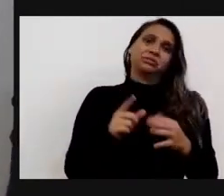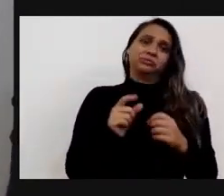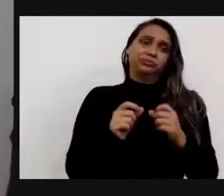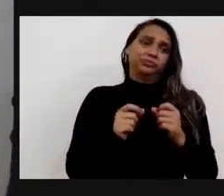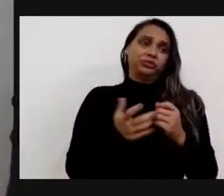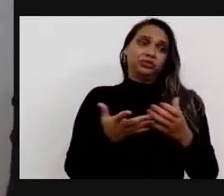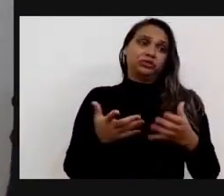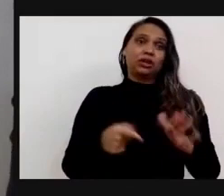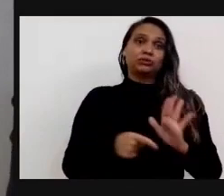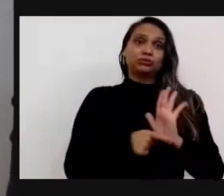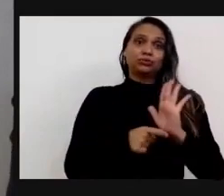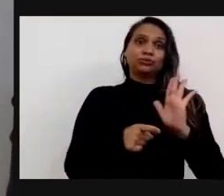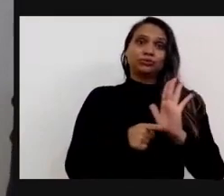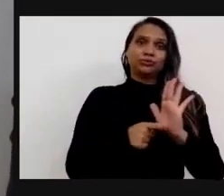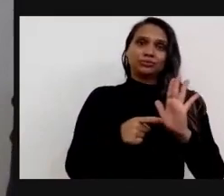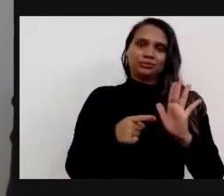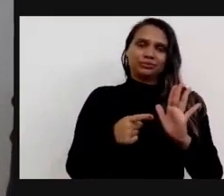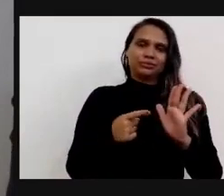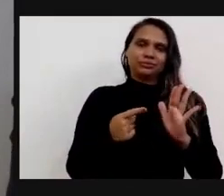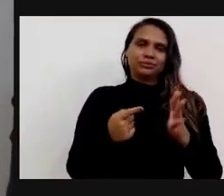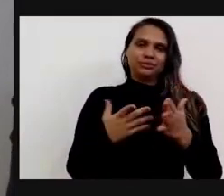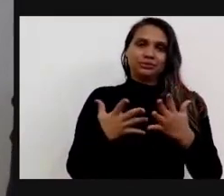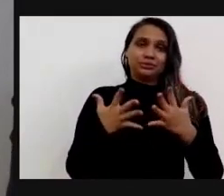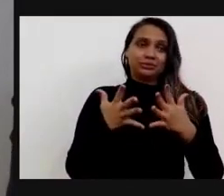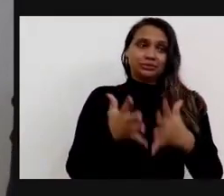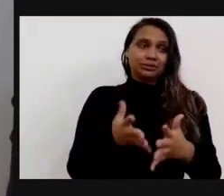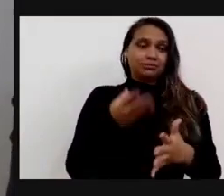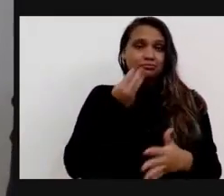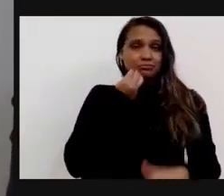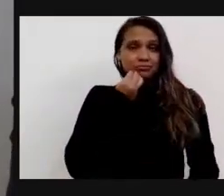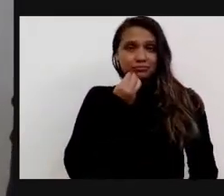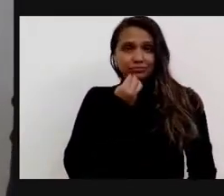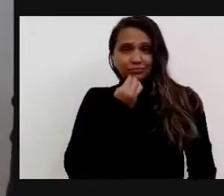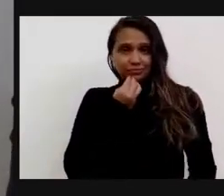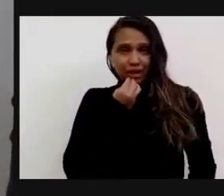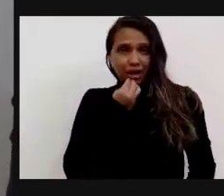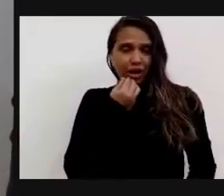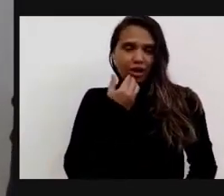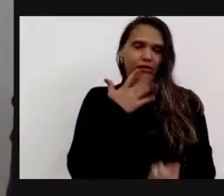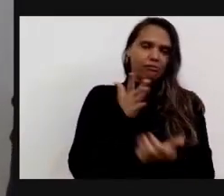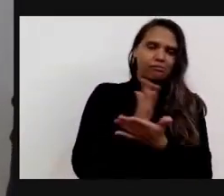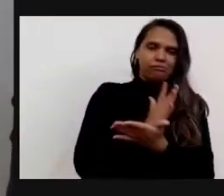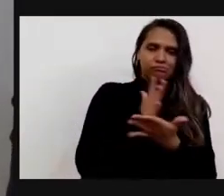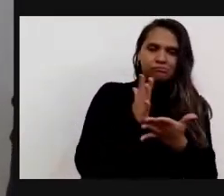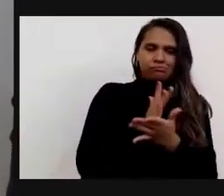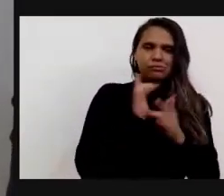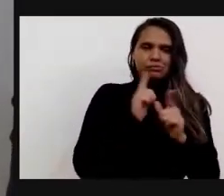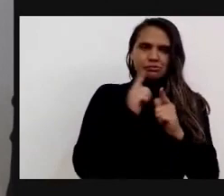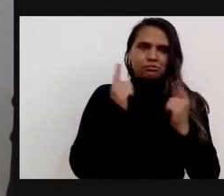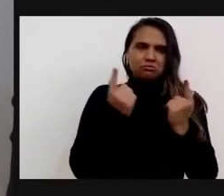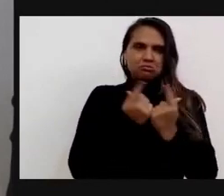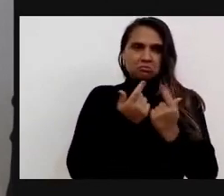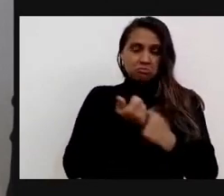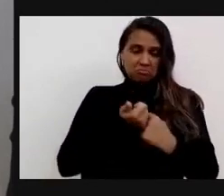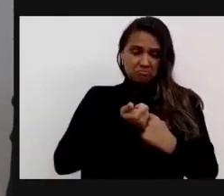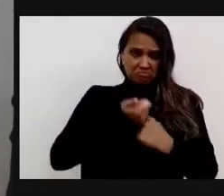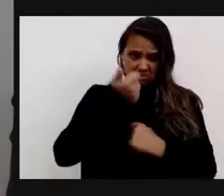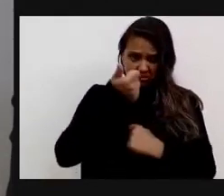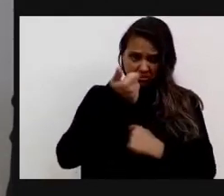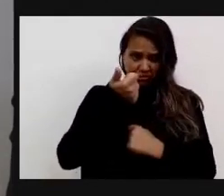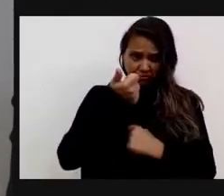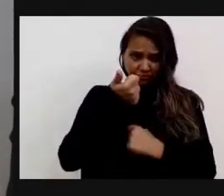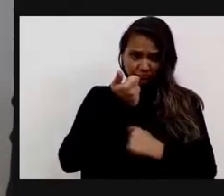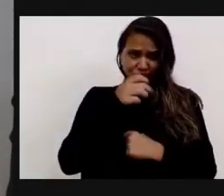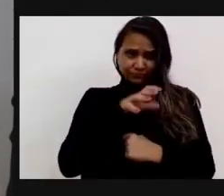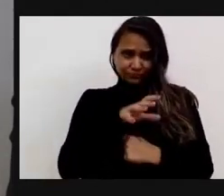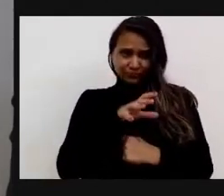intervenção que a gente vai testar vamos testar com alguns grupos a gente roda de novo melhorou o clima daqueles grupos